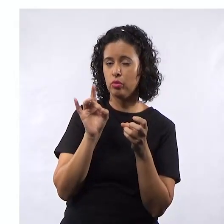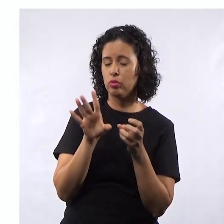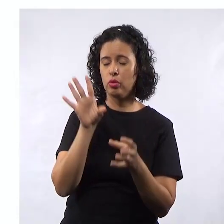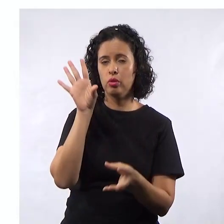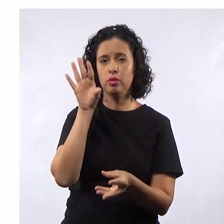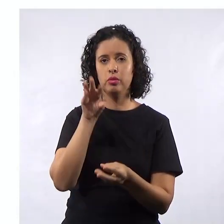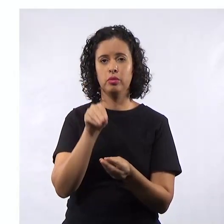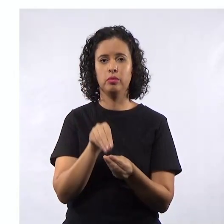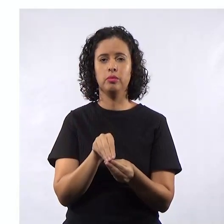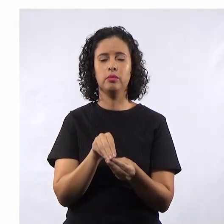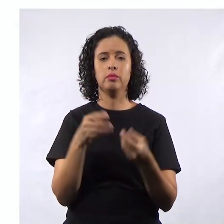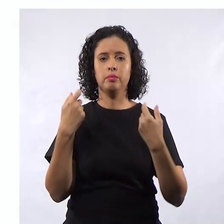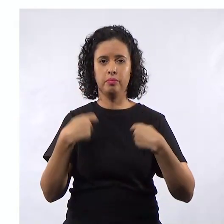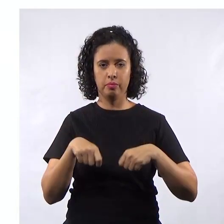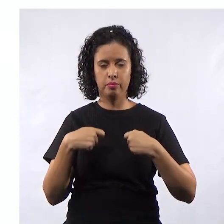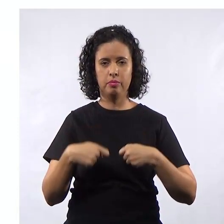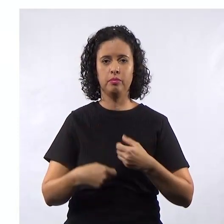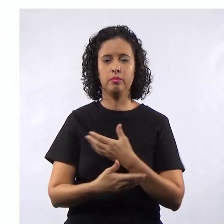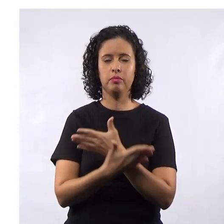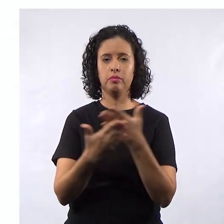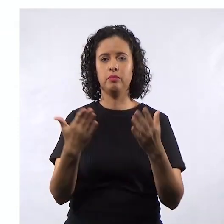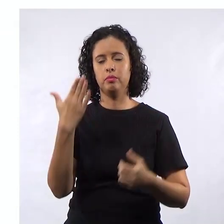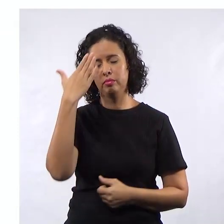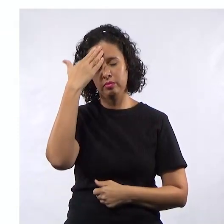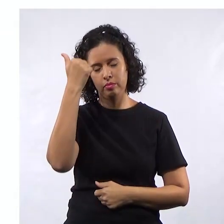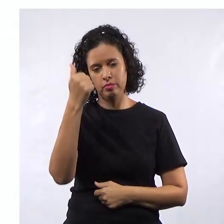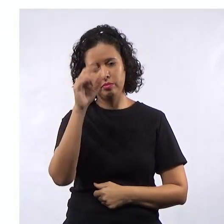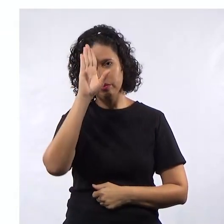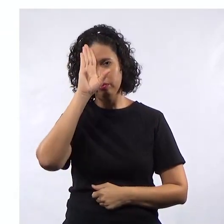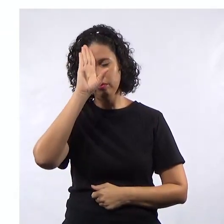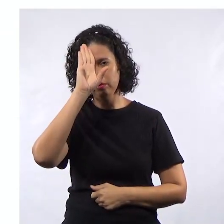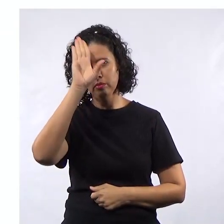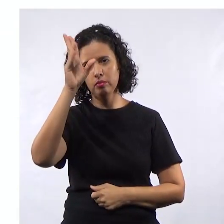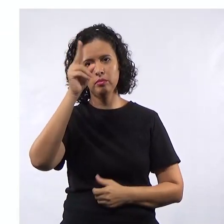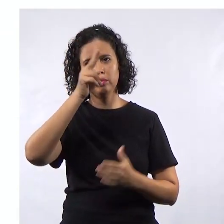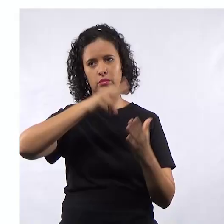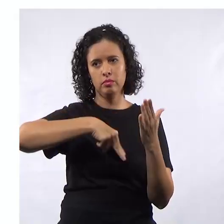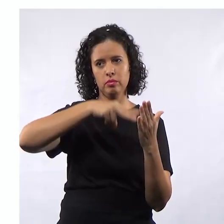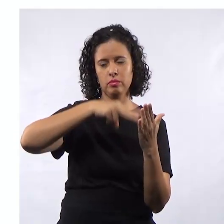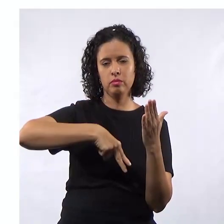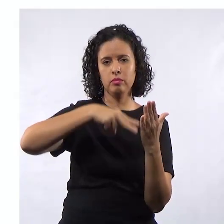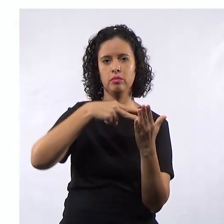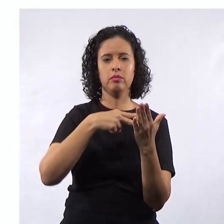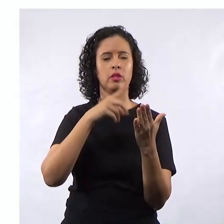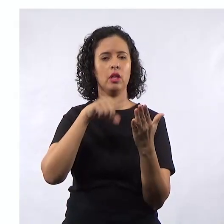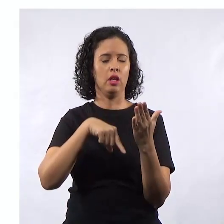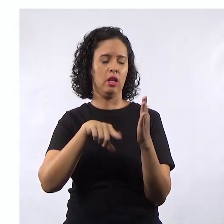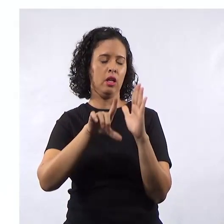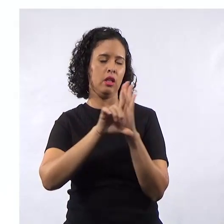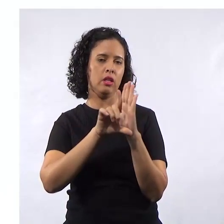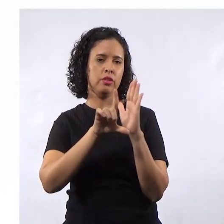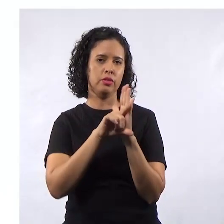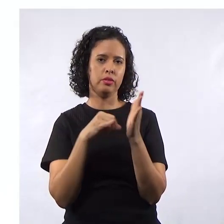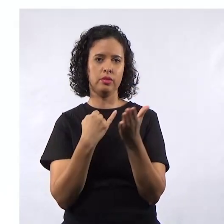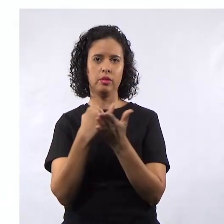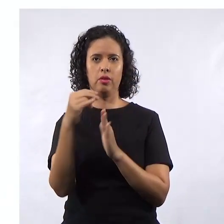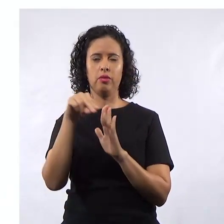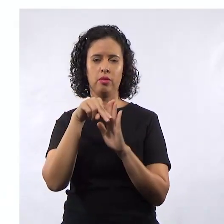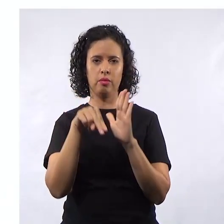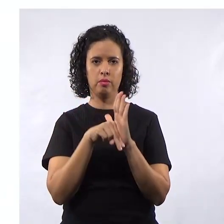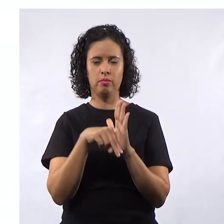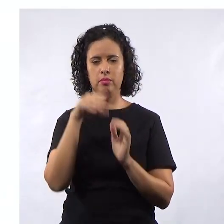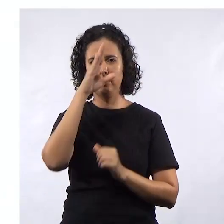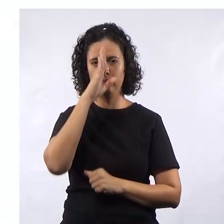mero resumo. Eu preciso que vocês saibam as principais funções da Lei de Introdução às Normas do Direito Brasileiro,